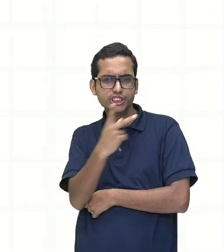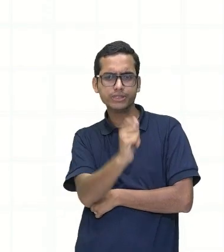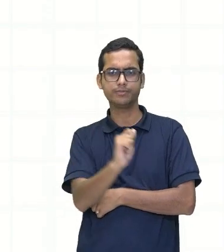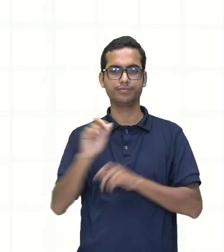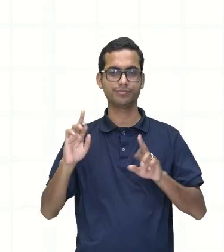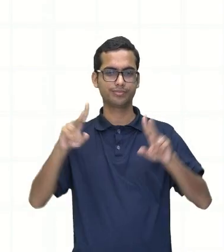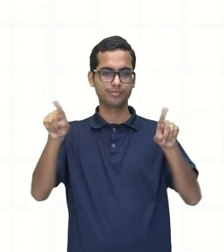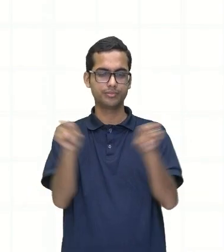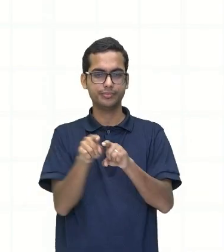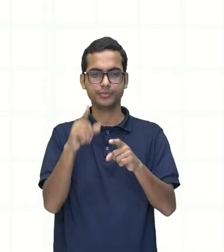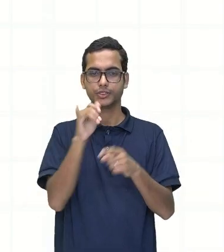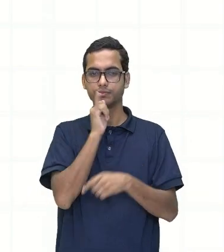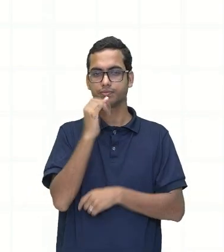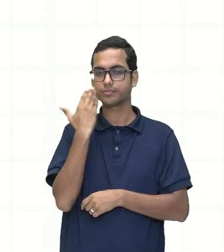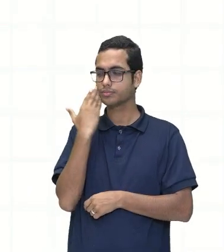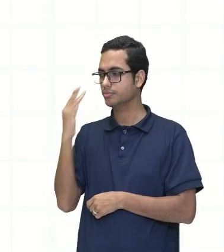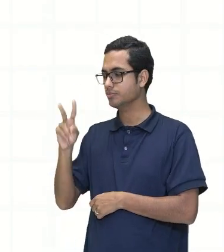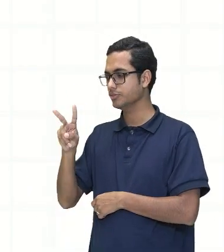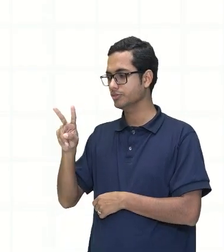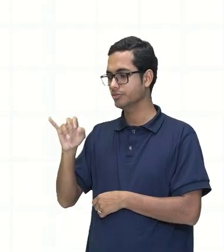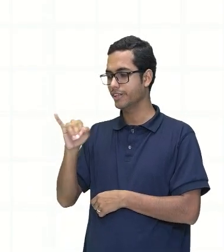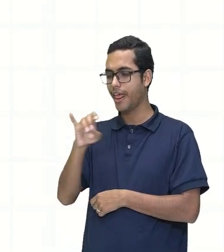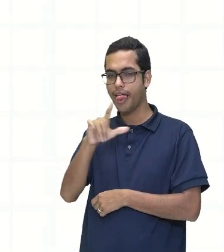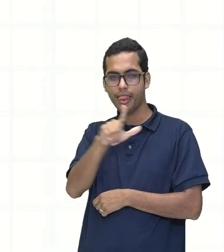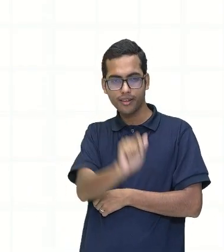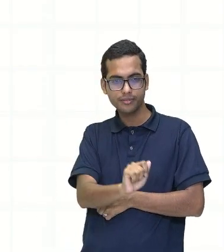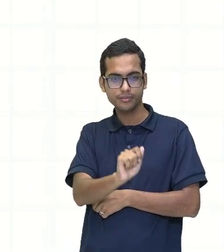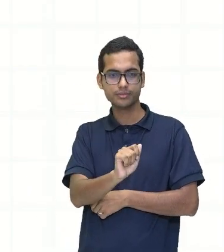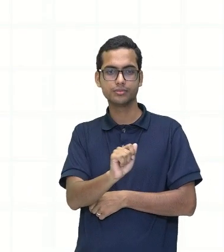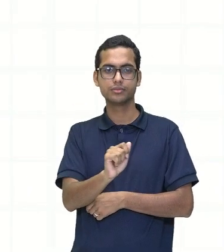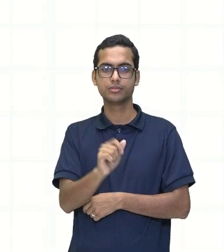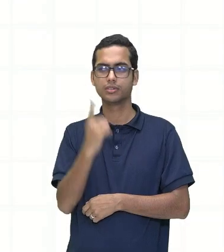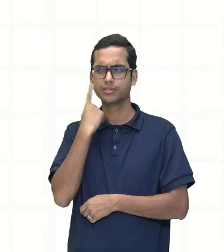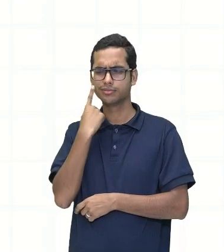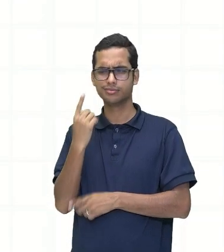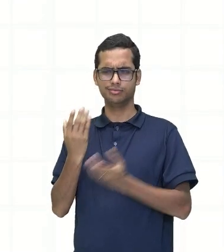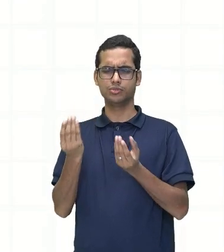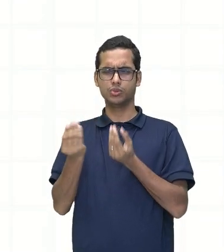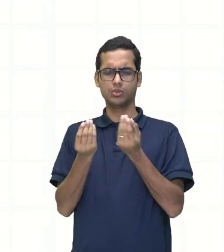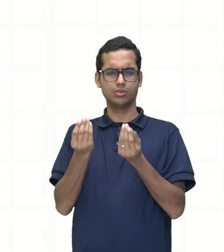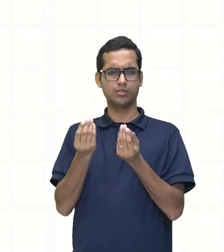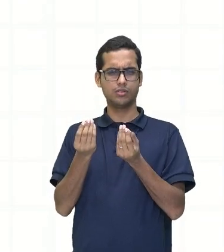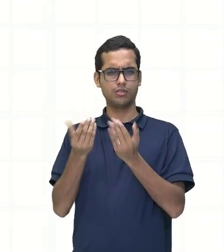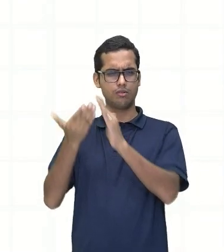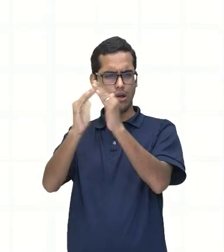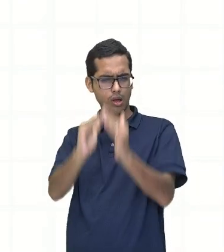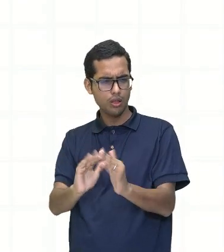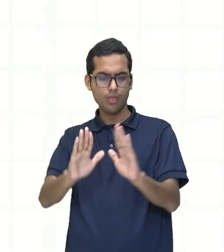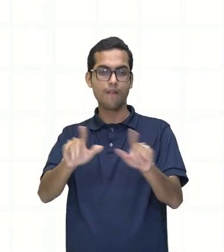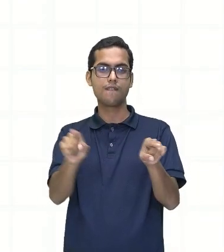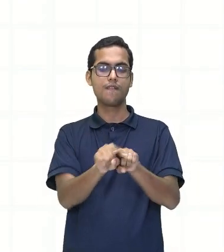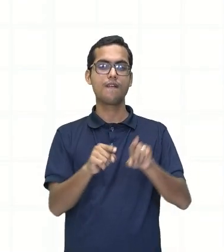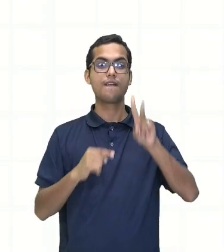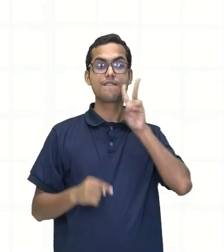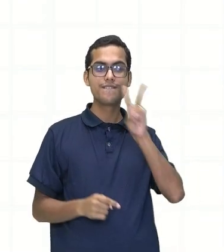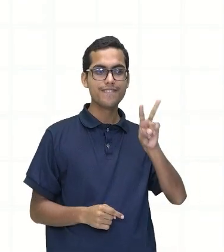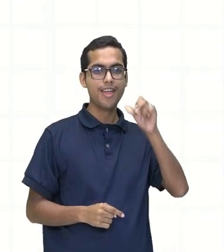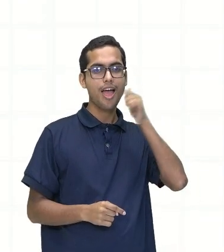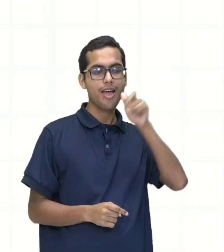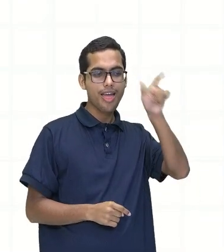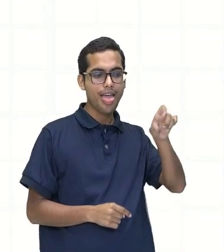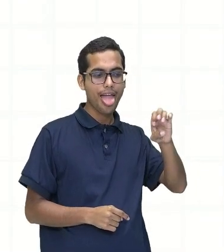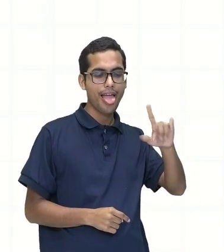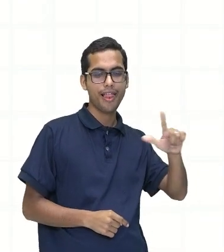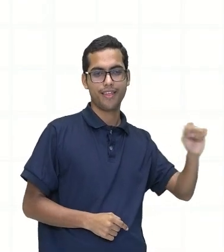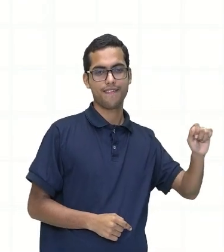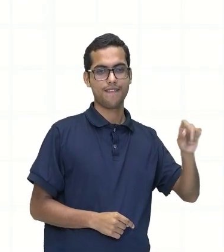vi ontem de manhã, o correto seria esse, né? E aí quando eu falo, eu vi ela, eu vi ela, aqui, percebam